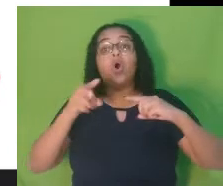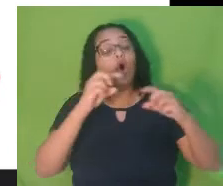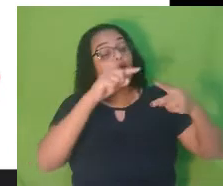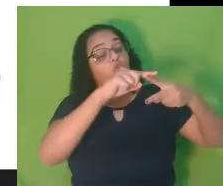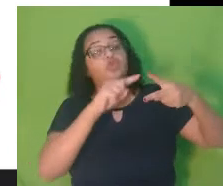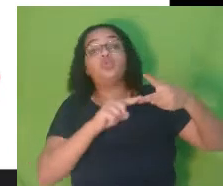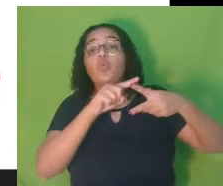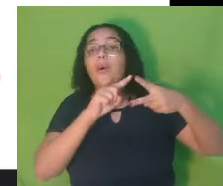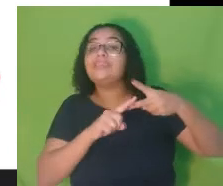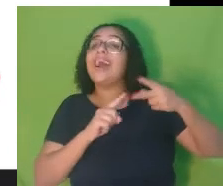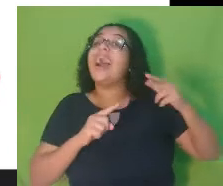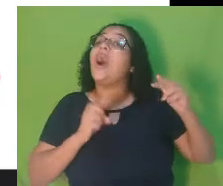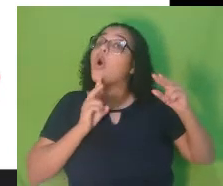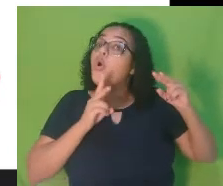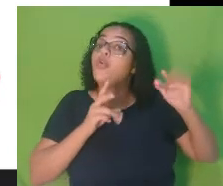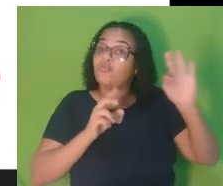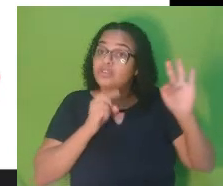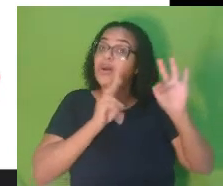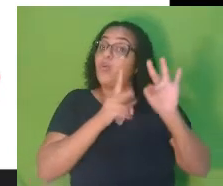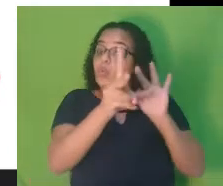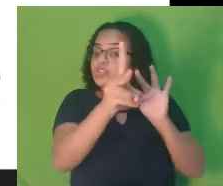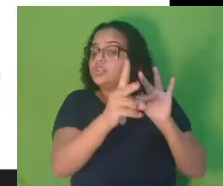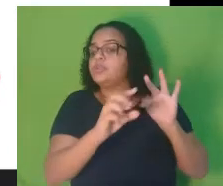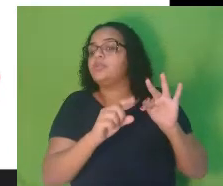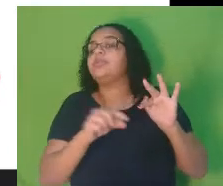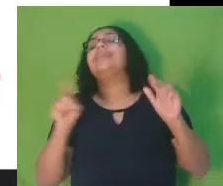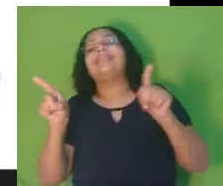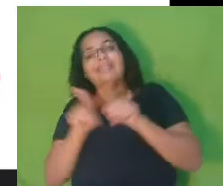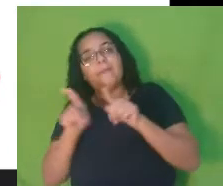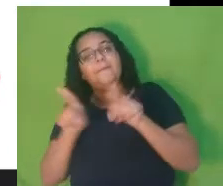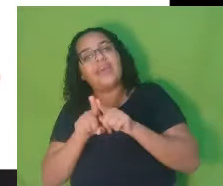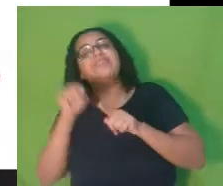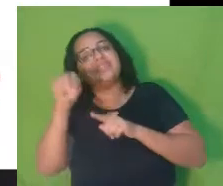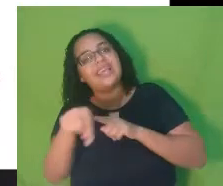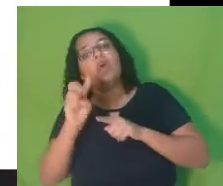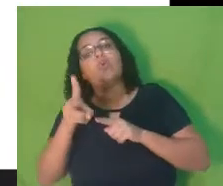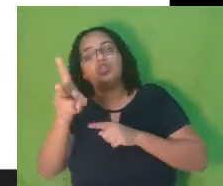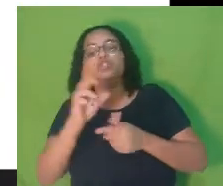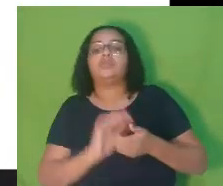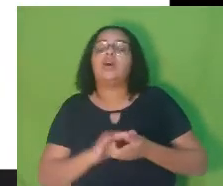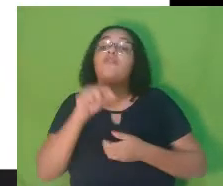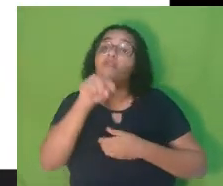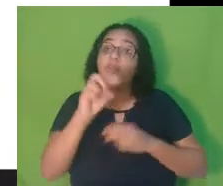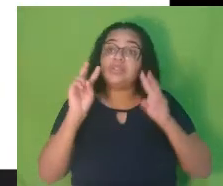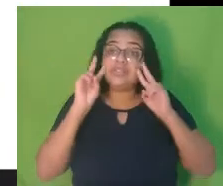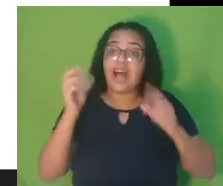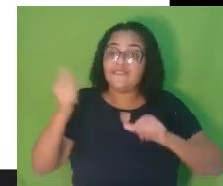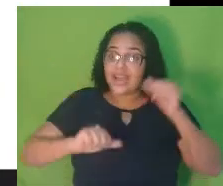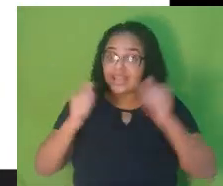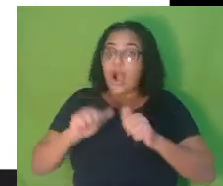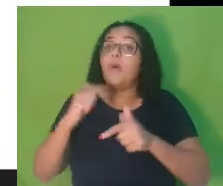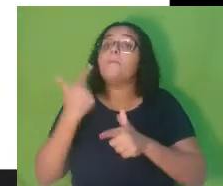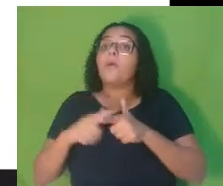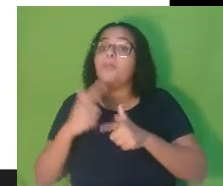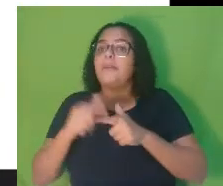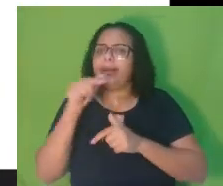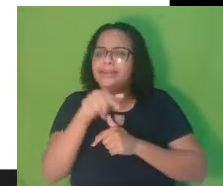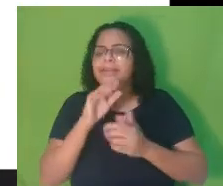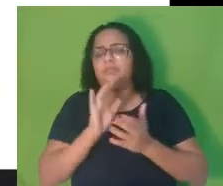são contínuas, a composta também vai ser contínua. Vamos analisar o seguinte